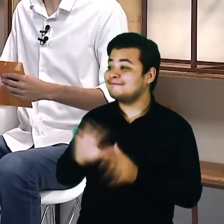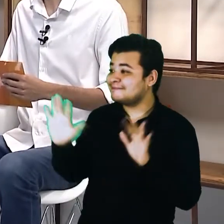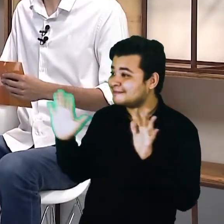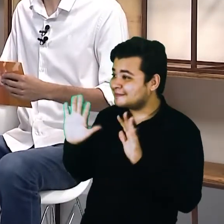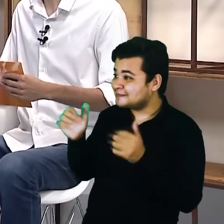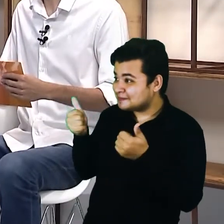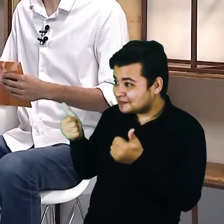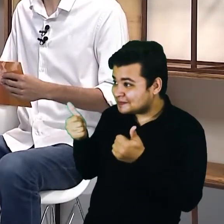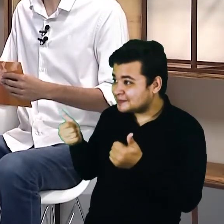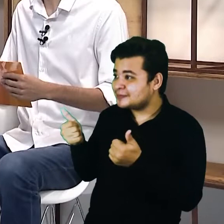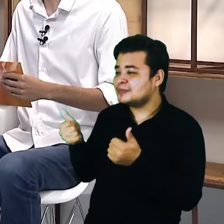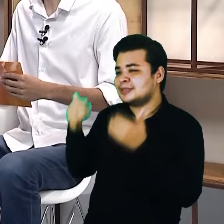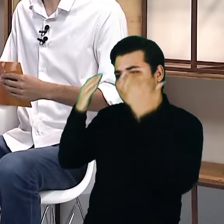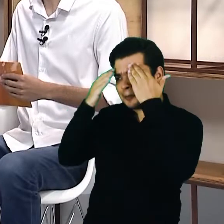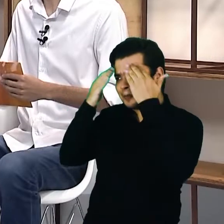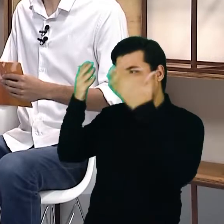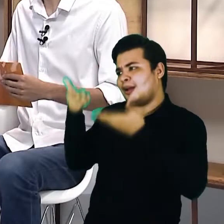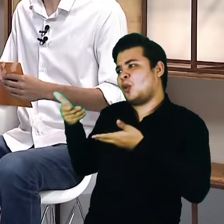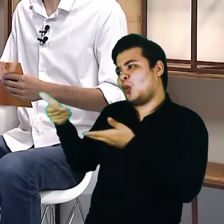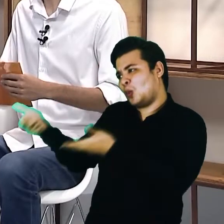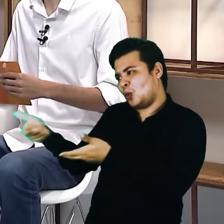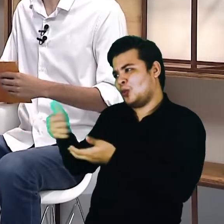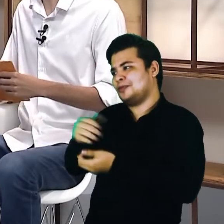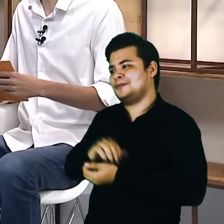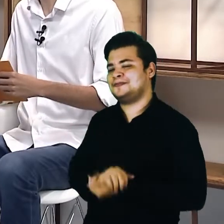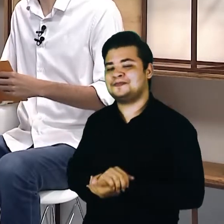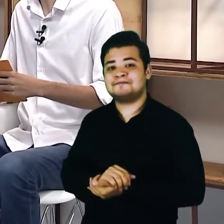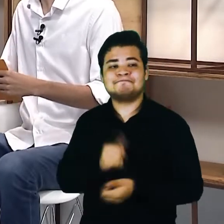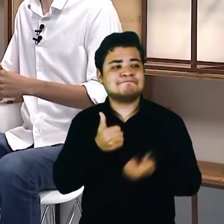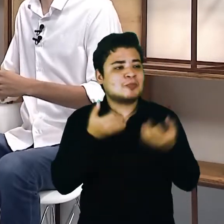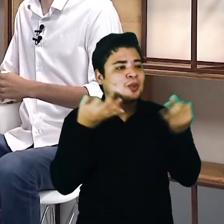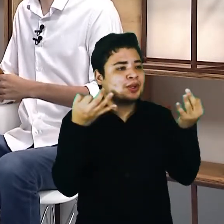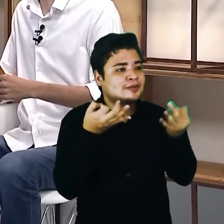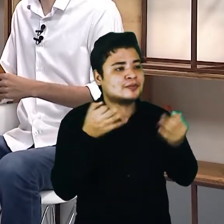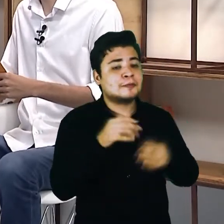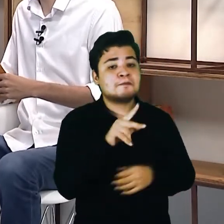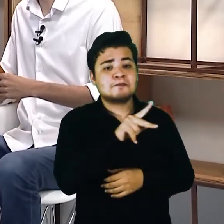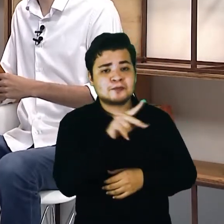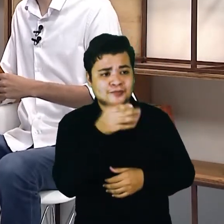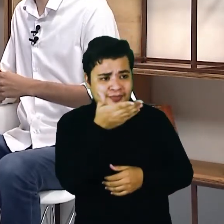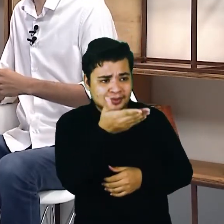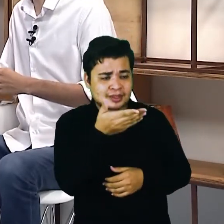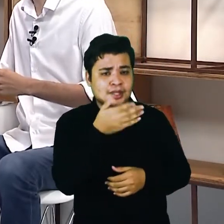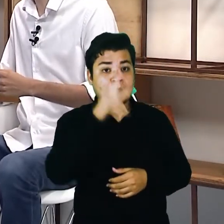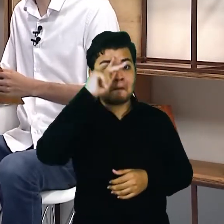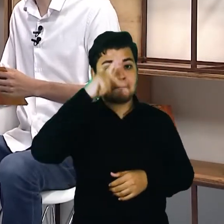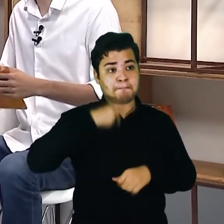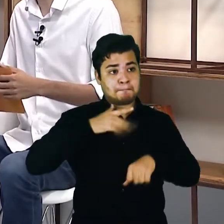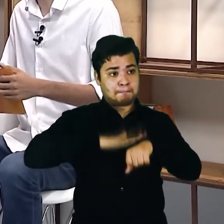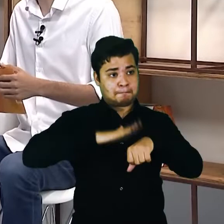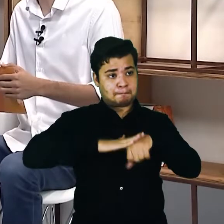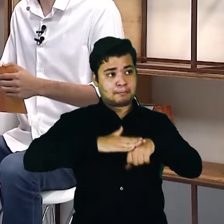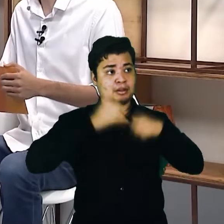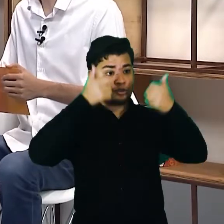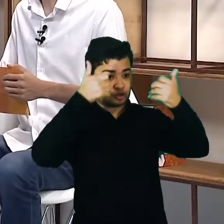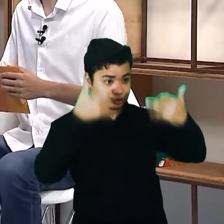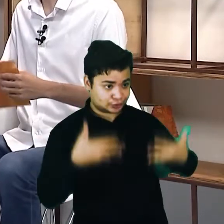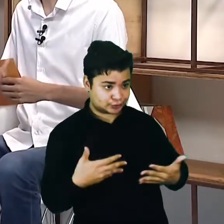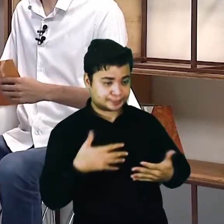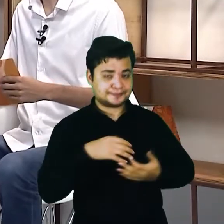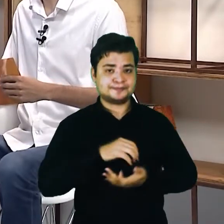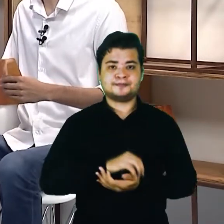Olá, como vai? Tudo bem? Muito obrigada pelo convite. Perfeito. Professora Ana, por favor, a sua autodescrição.